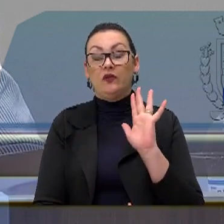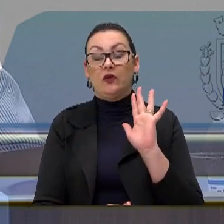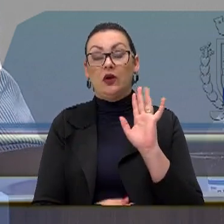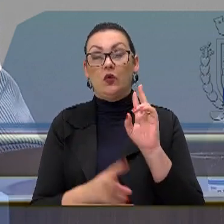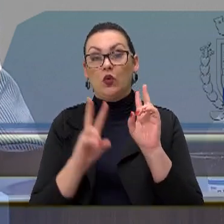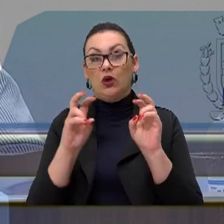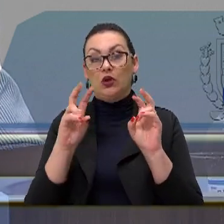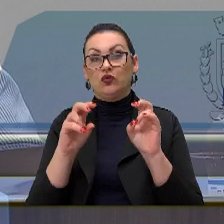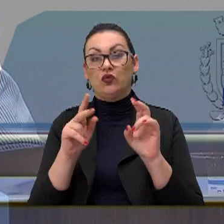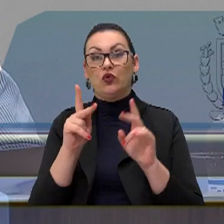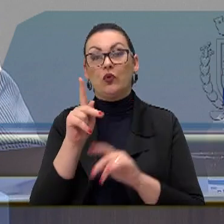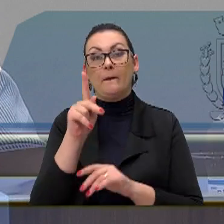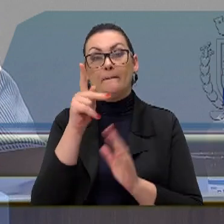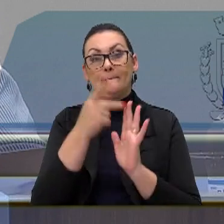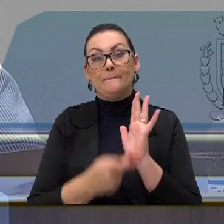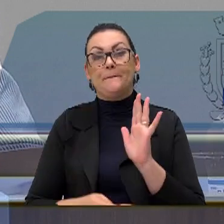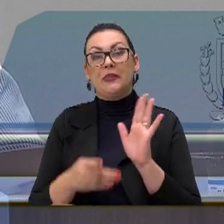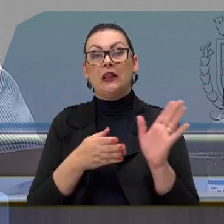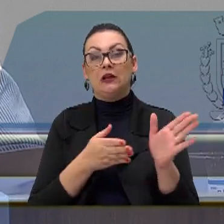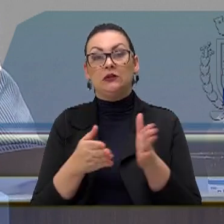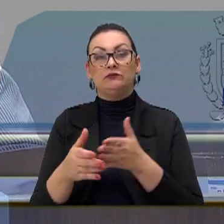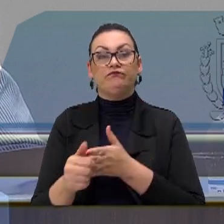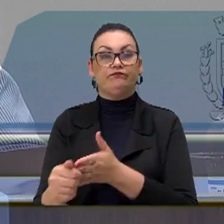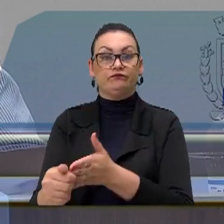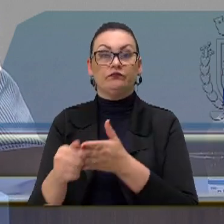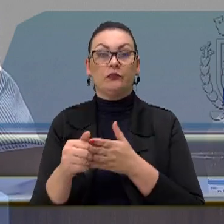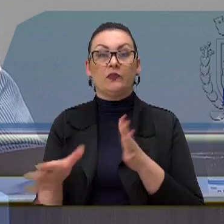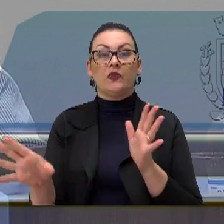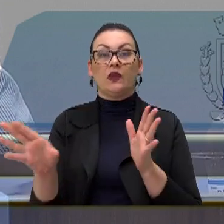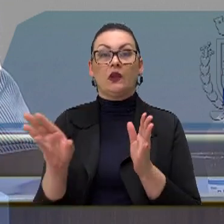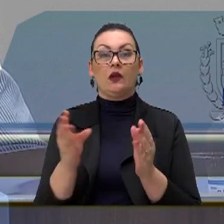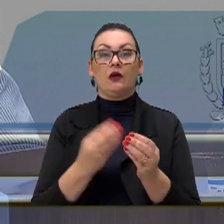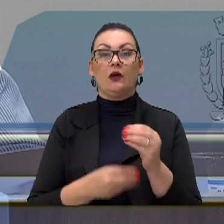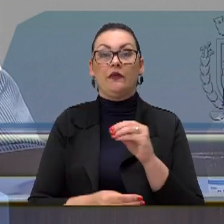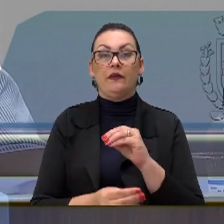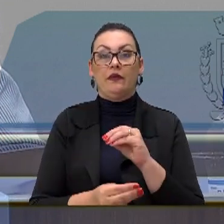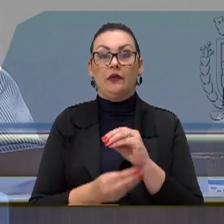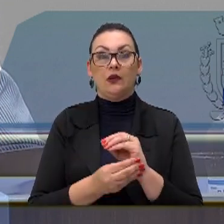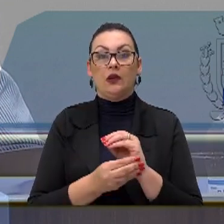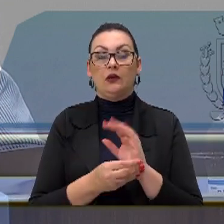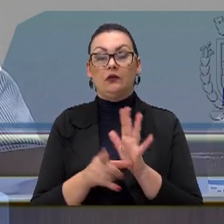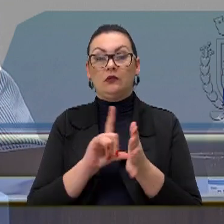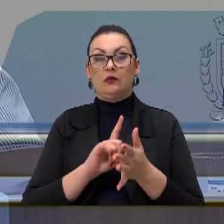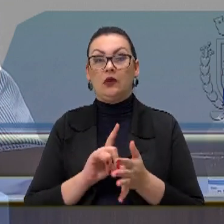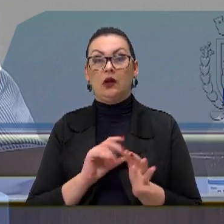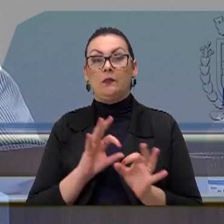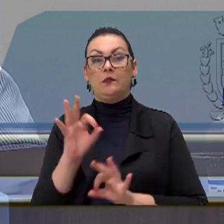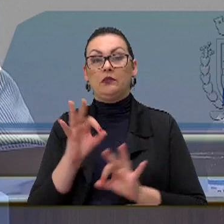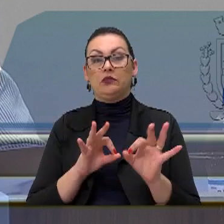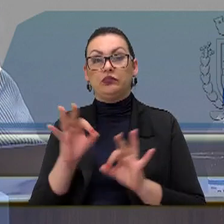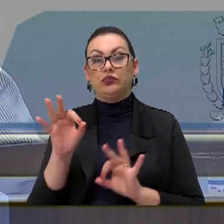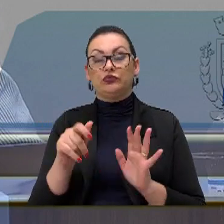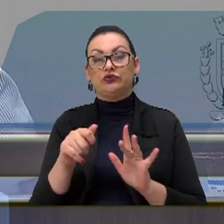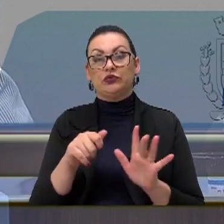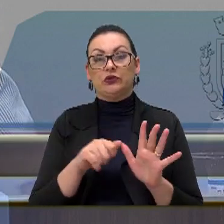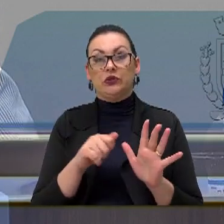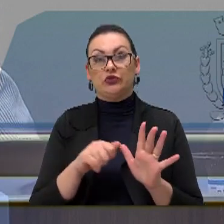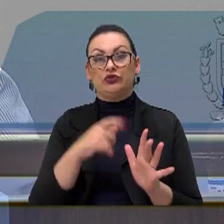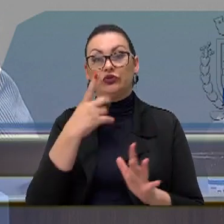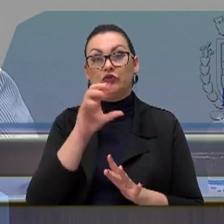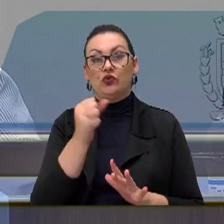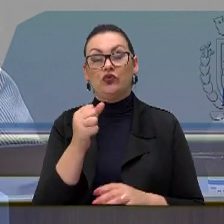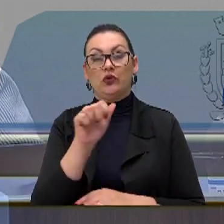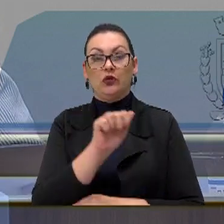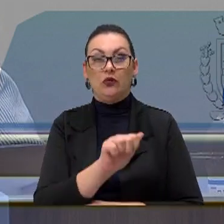dispõe sobre o plano diretório. Segue em anexo um anteprojeto, dispondo o artigo